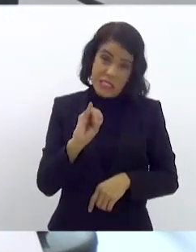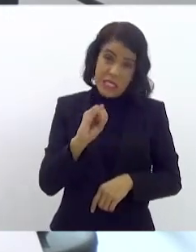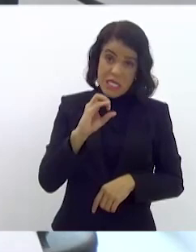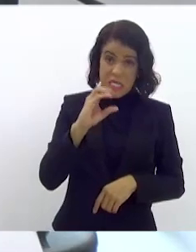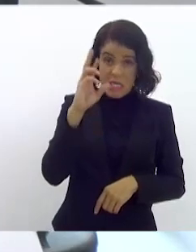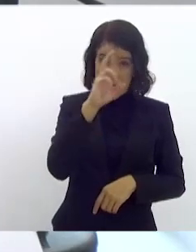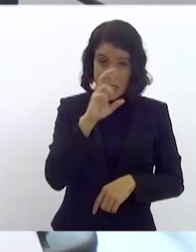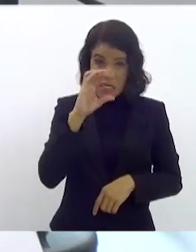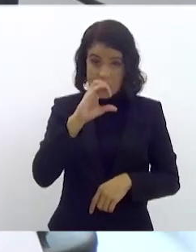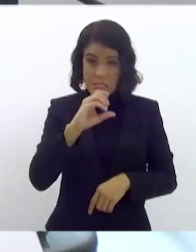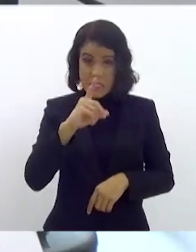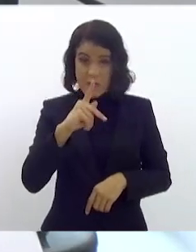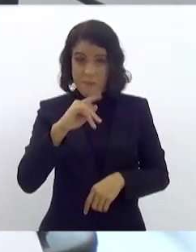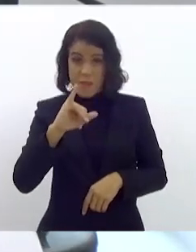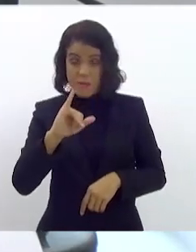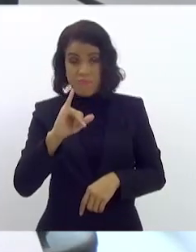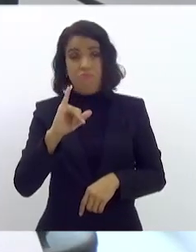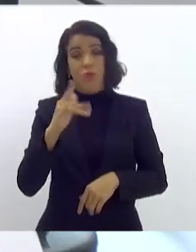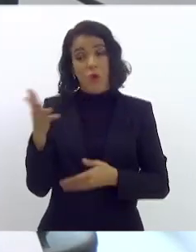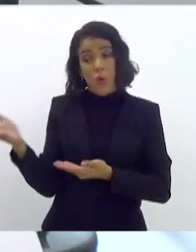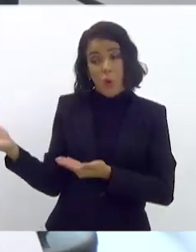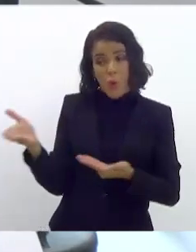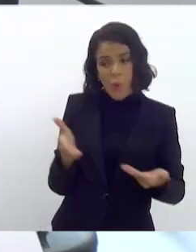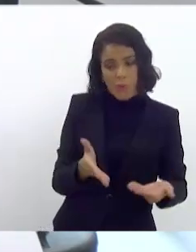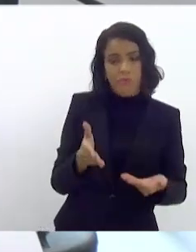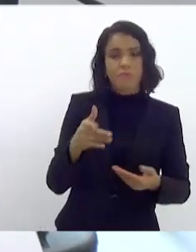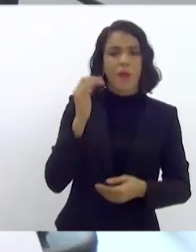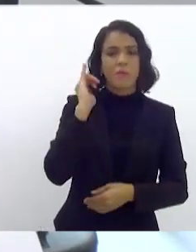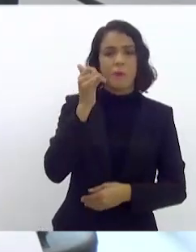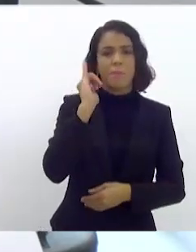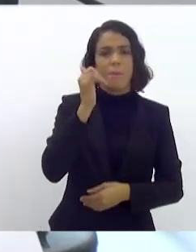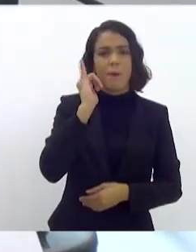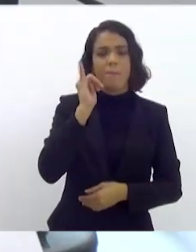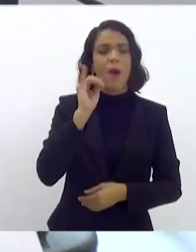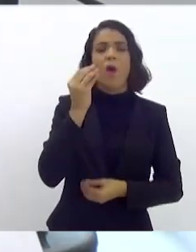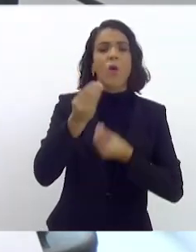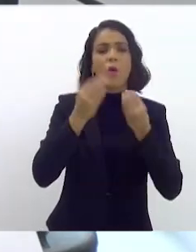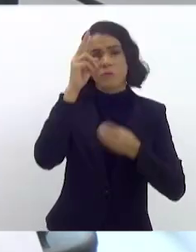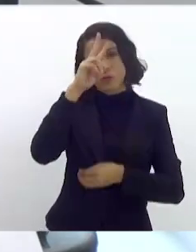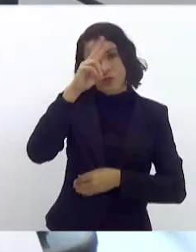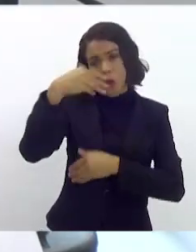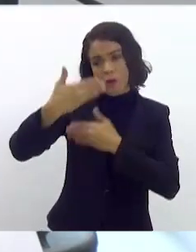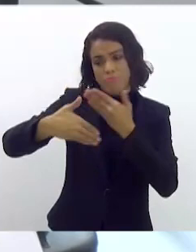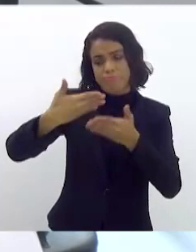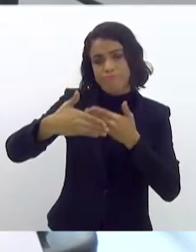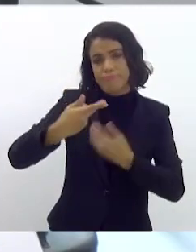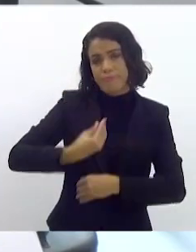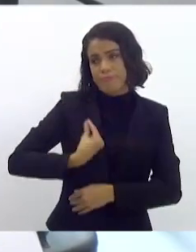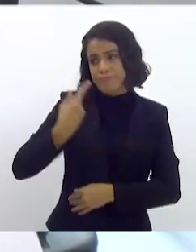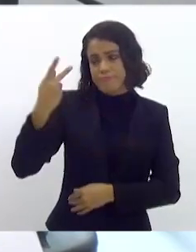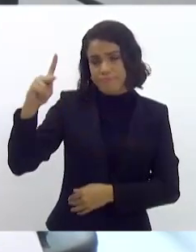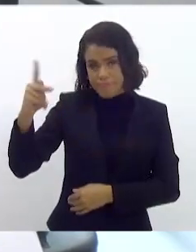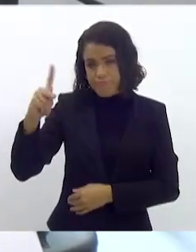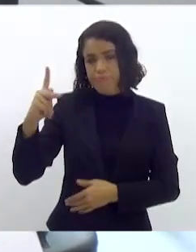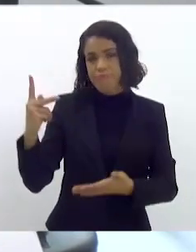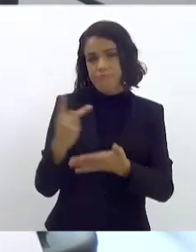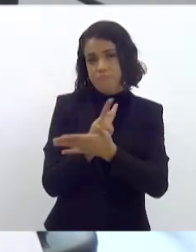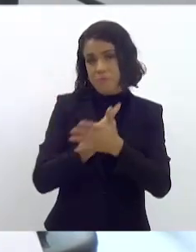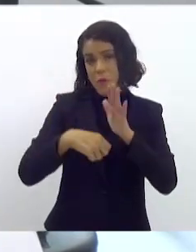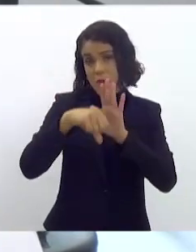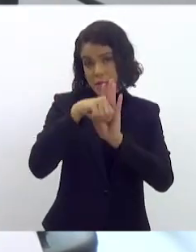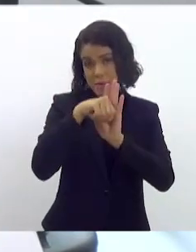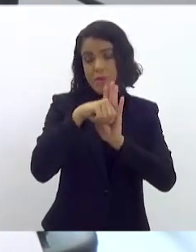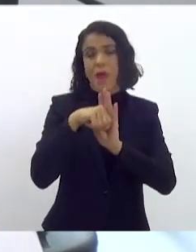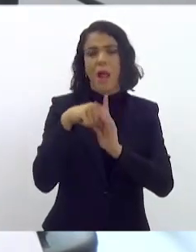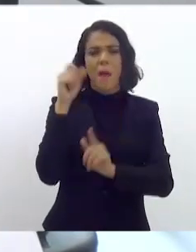fazer a proposta para que ela pudesse contar aqui o seu relato enquanto vítima desse crime muito recente. Ela